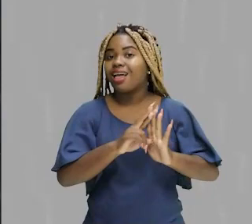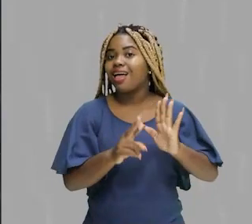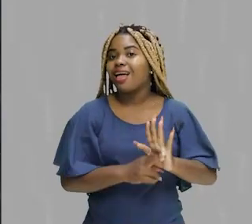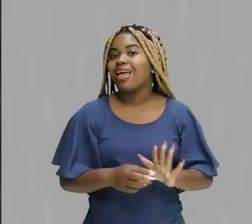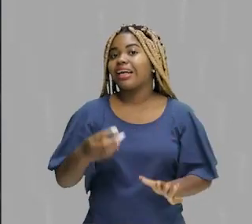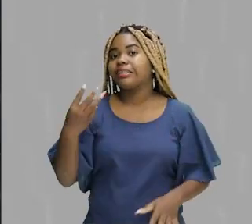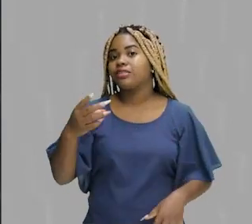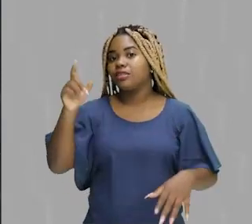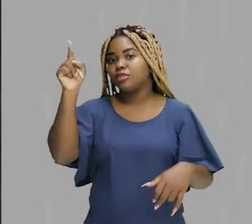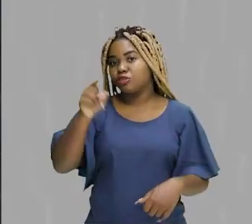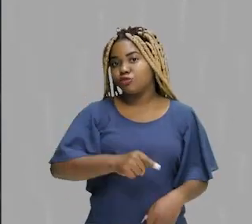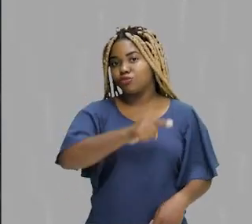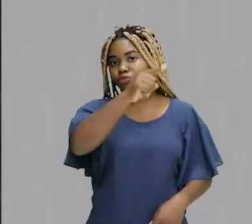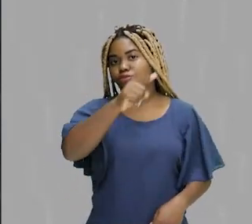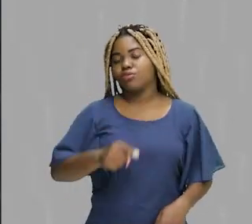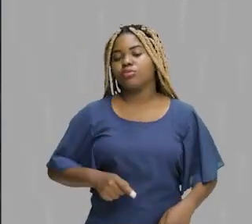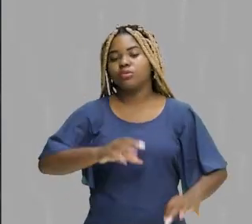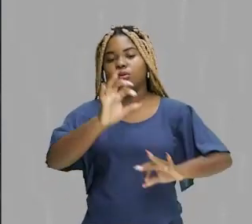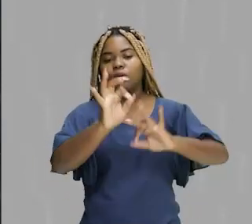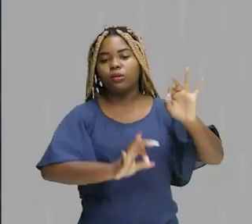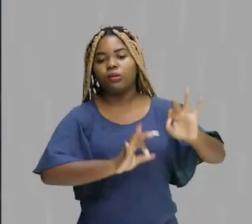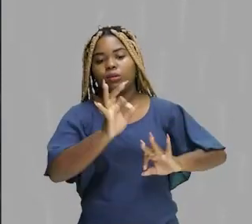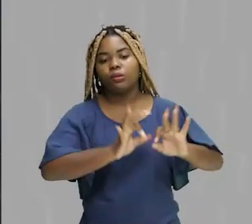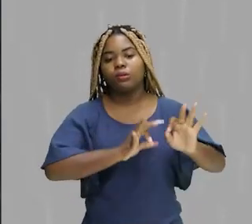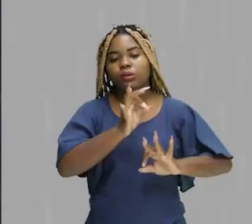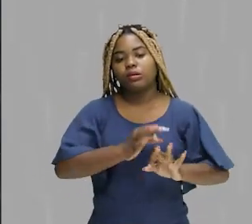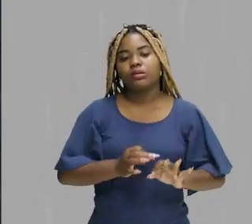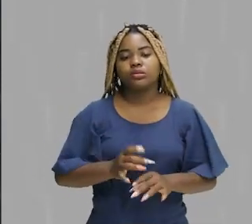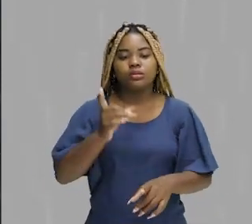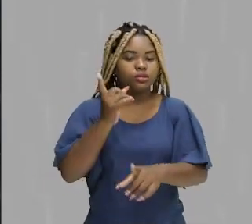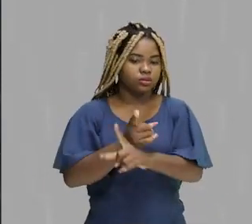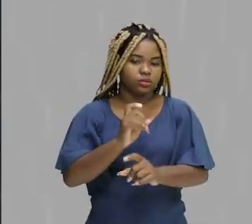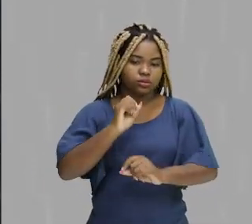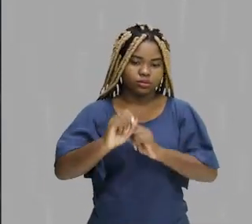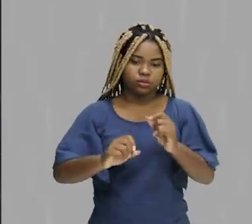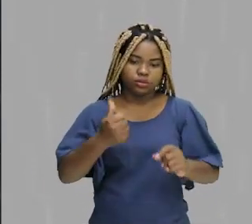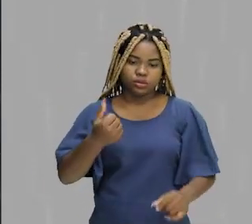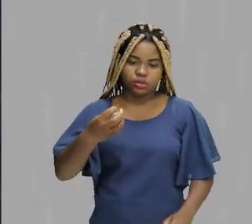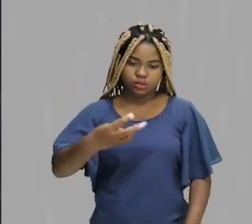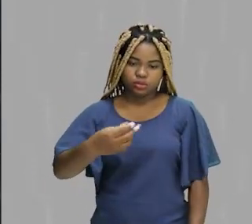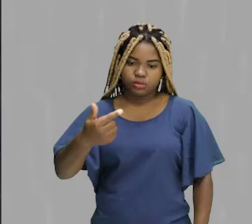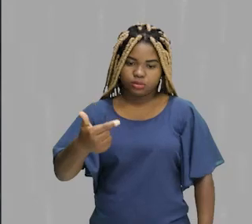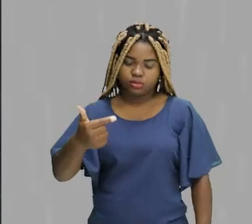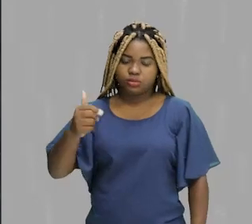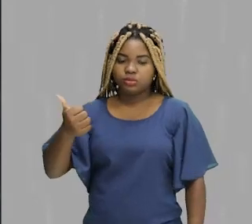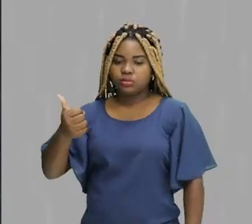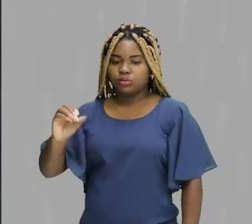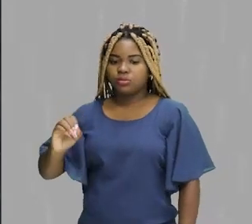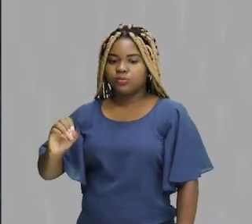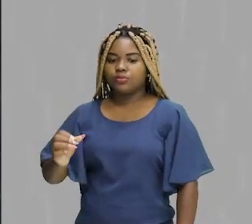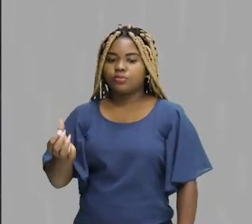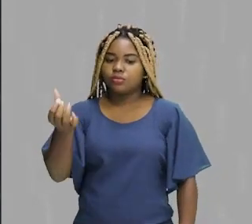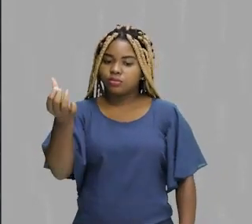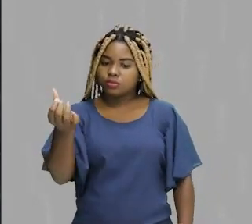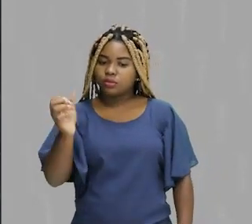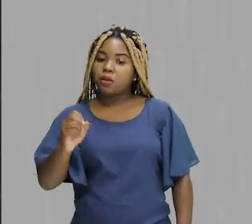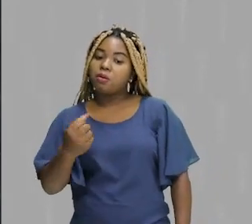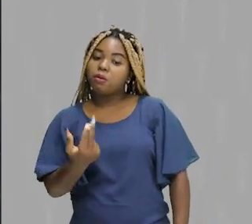fazendo o cálculo, eu vou chegar a 132 vezes 10 elevado a 6 gramas, ou